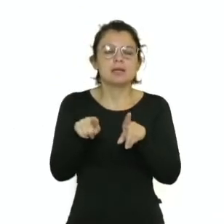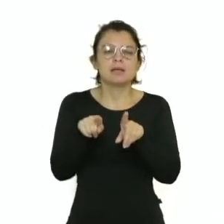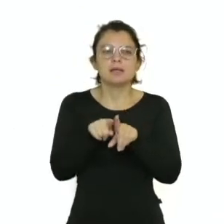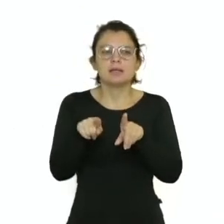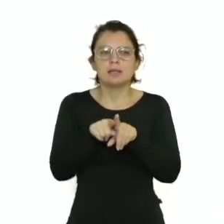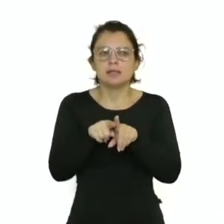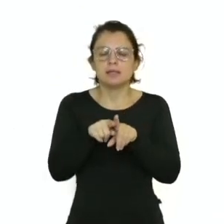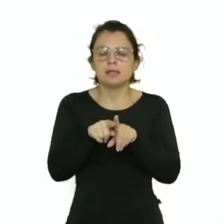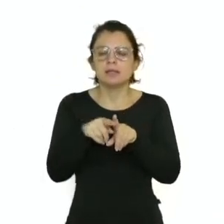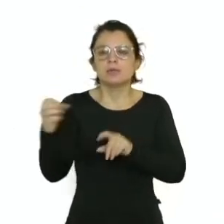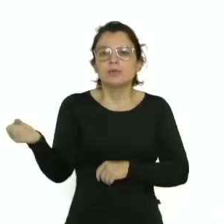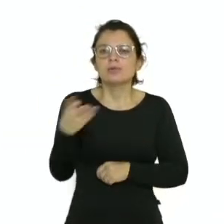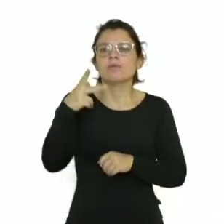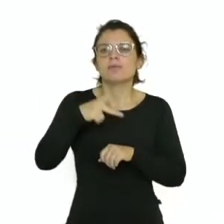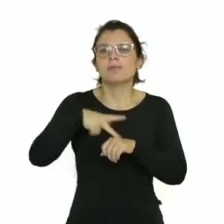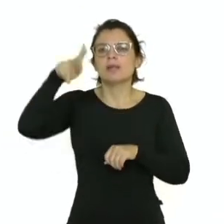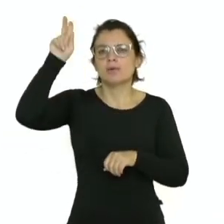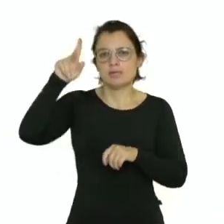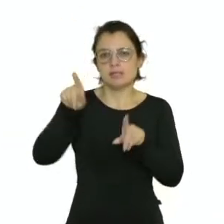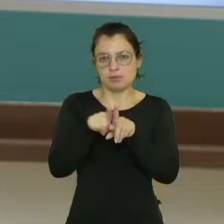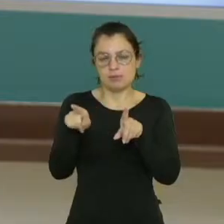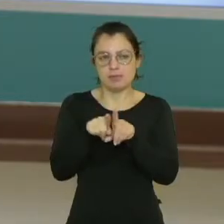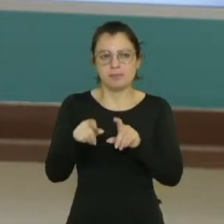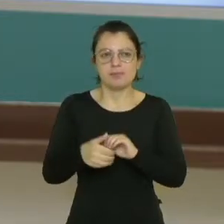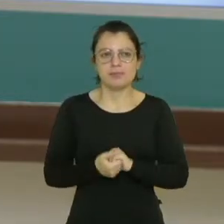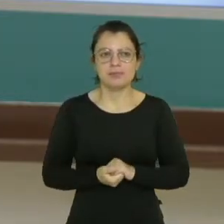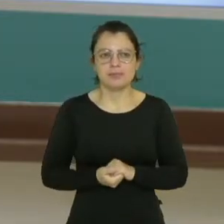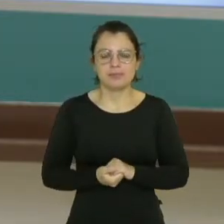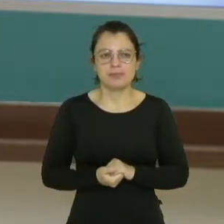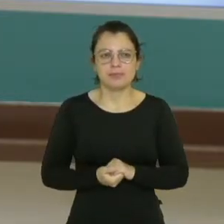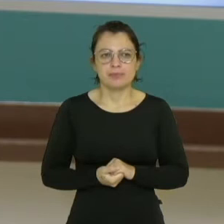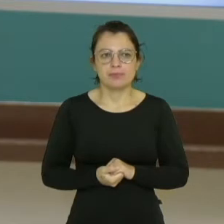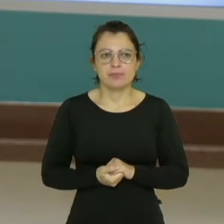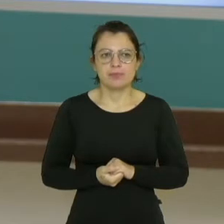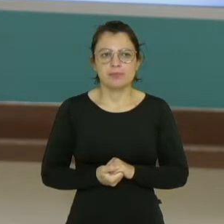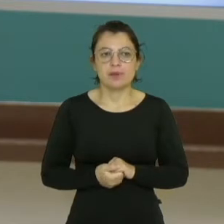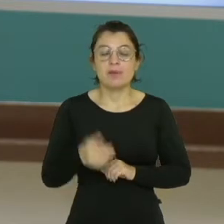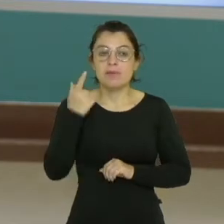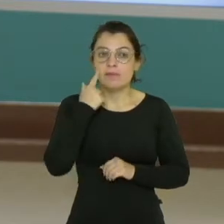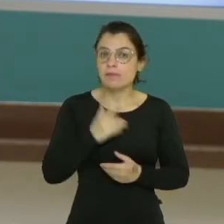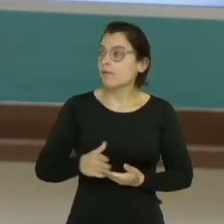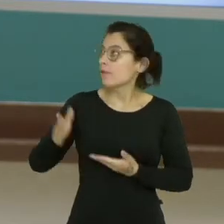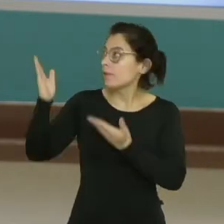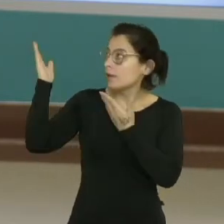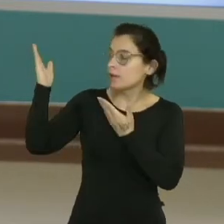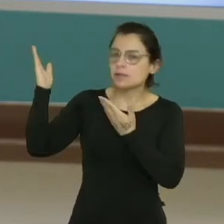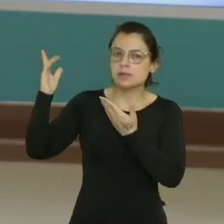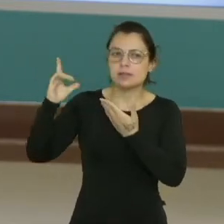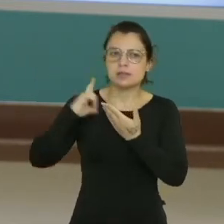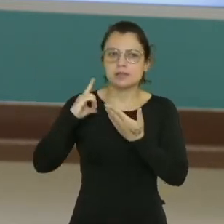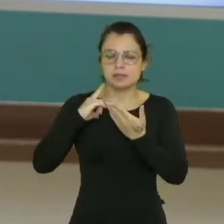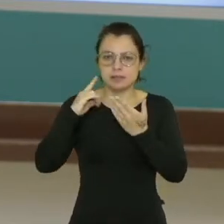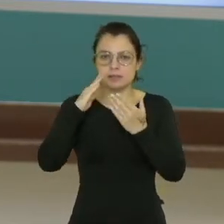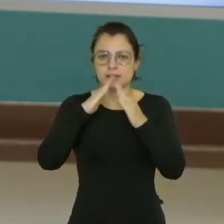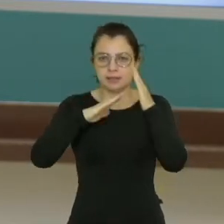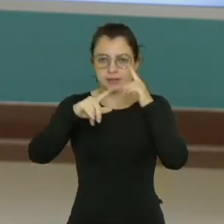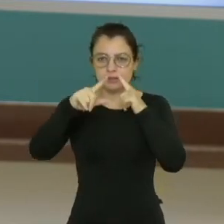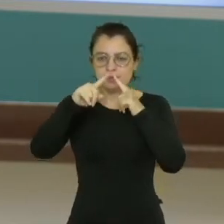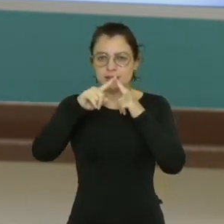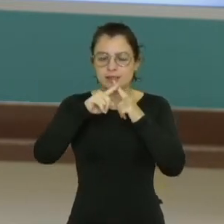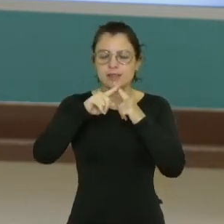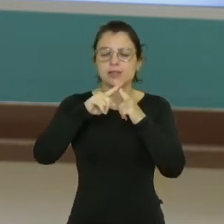nossa sociedade nos dias atuais. Aqui a imagem do Templo de Salomão, da Igreja Universal do Reino de Deus, né? O